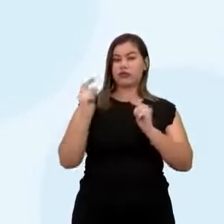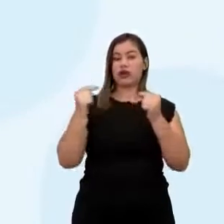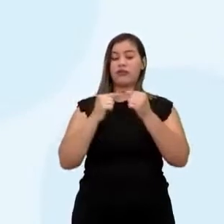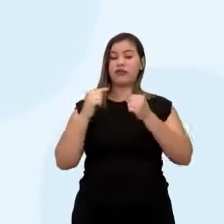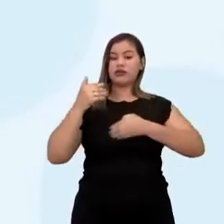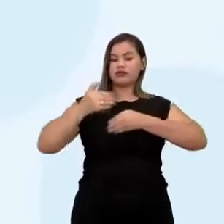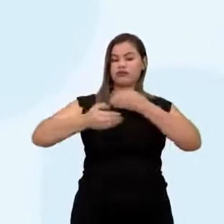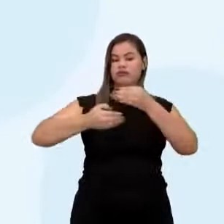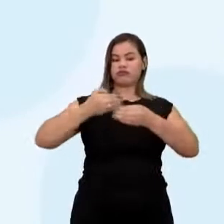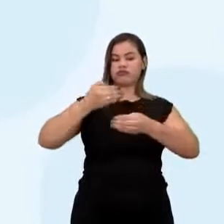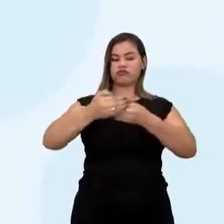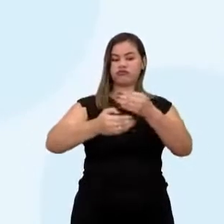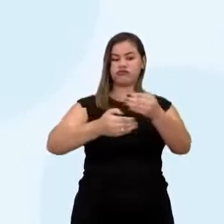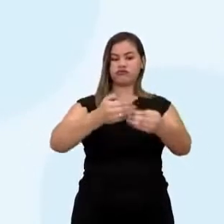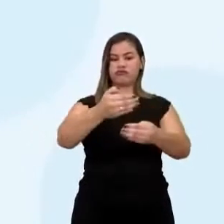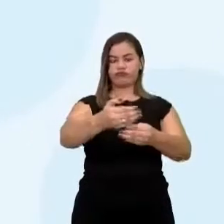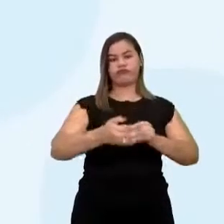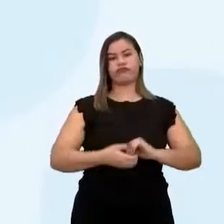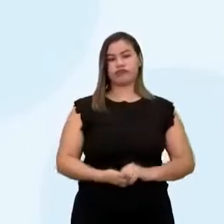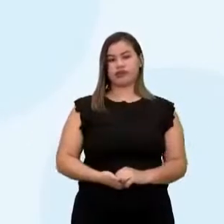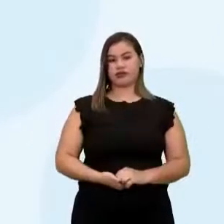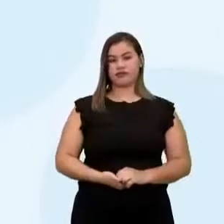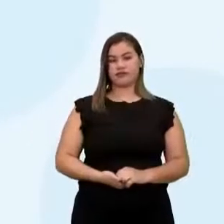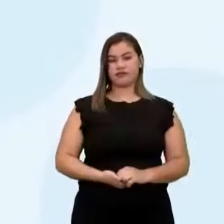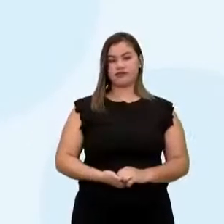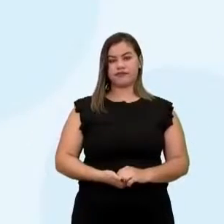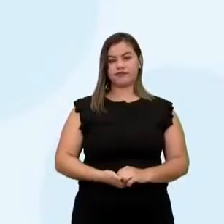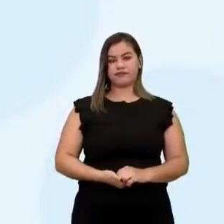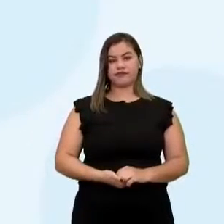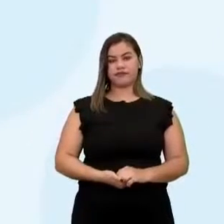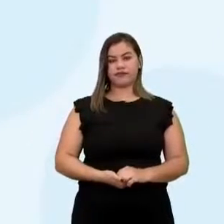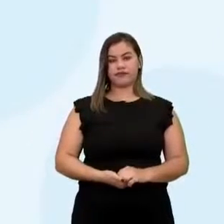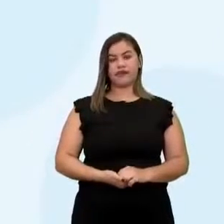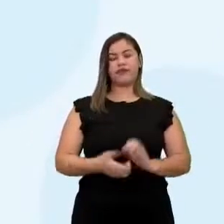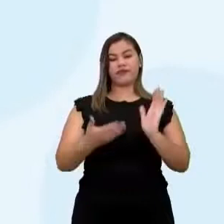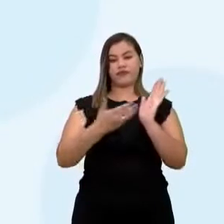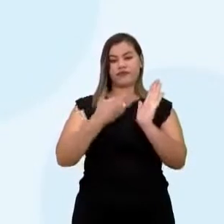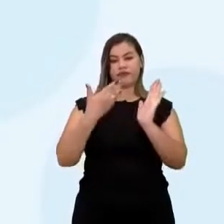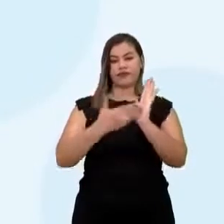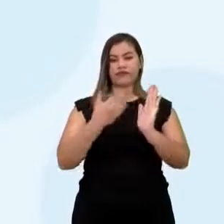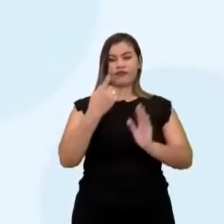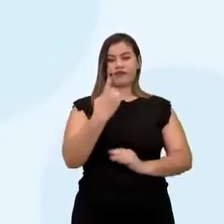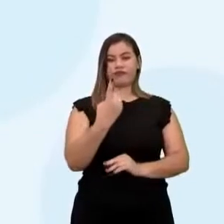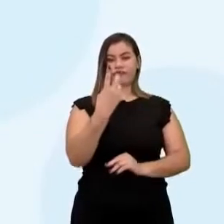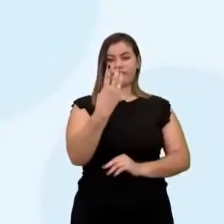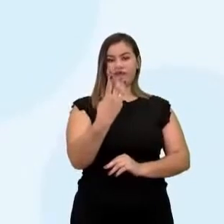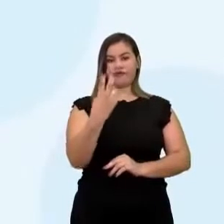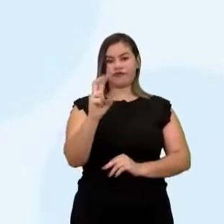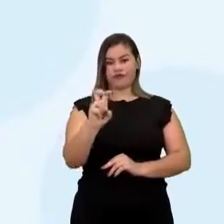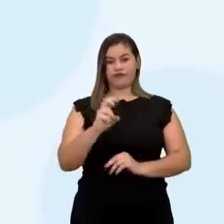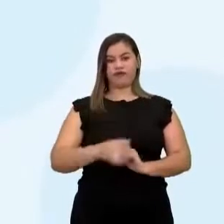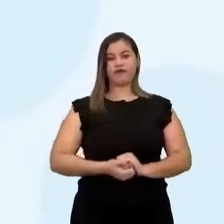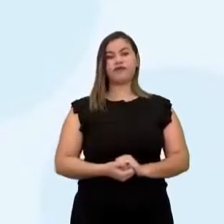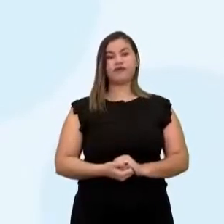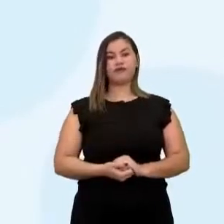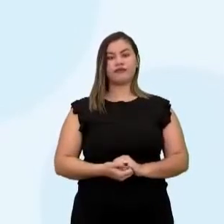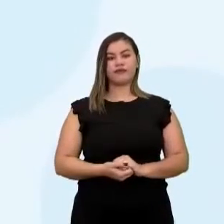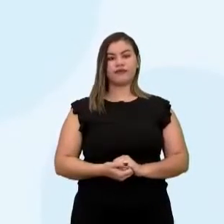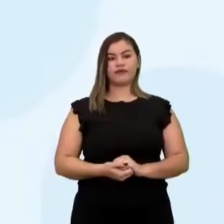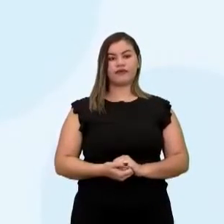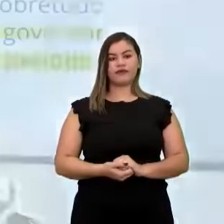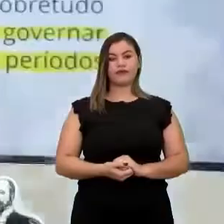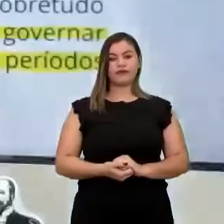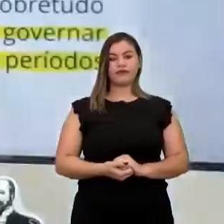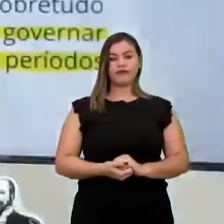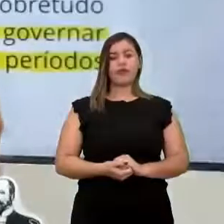períodos históricos posteriores. Está na página 135. Quais são